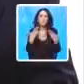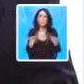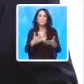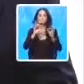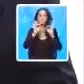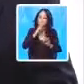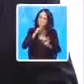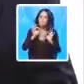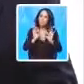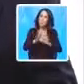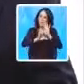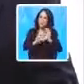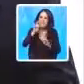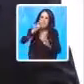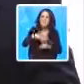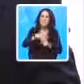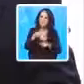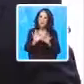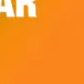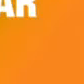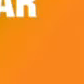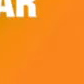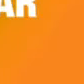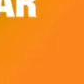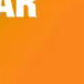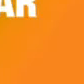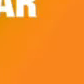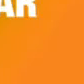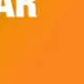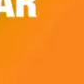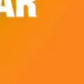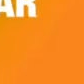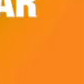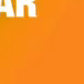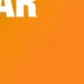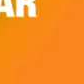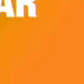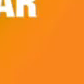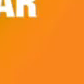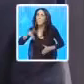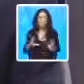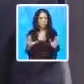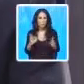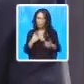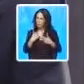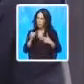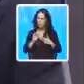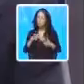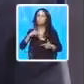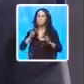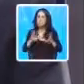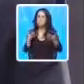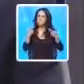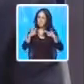tivesse condições para evitar esta situação. Sócrates foi incompetente ao governar. O país precisa